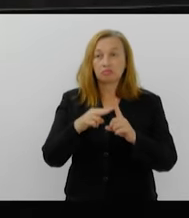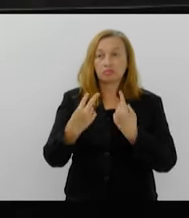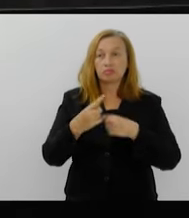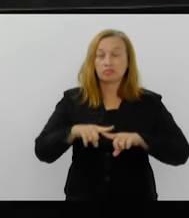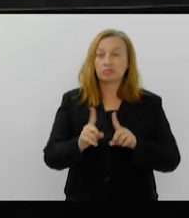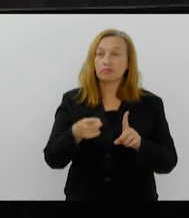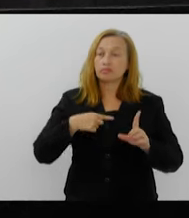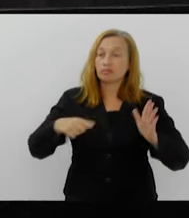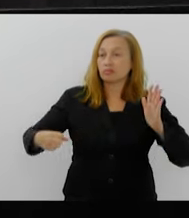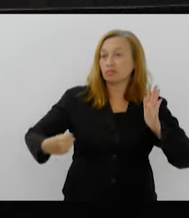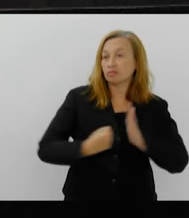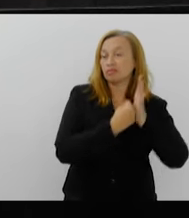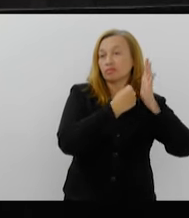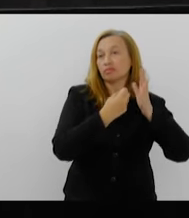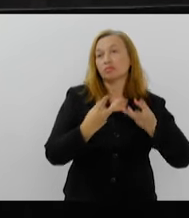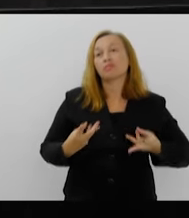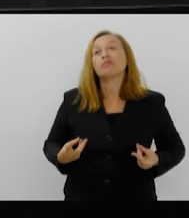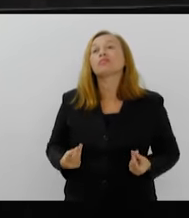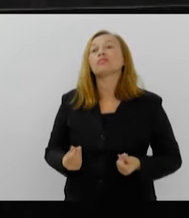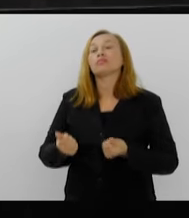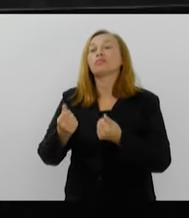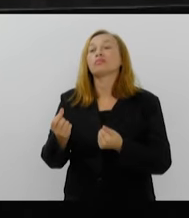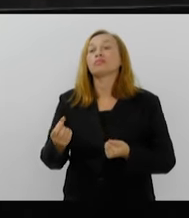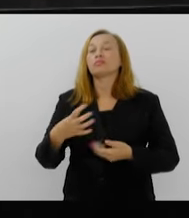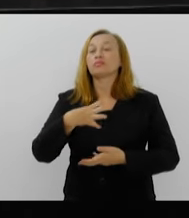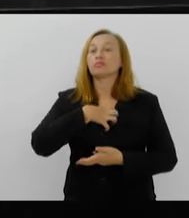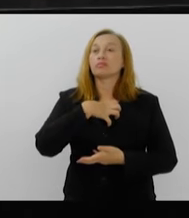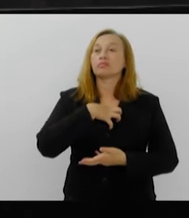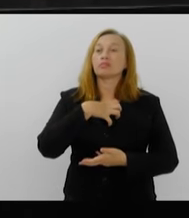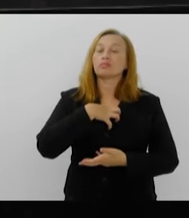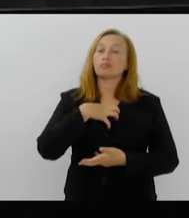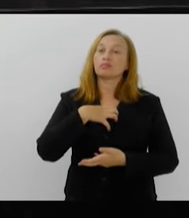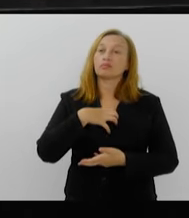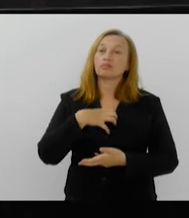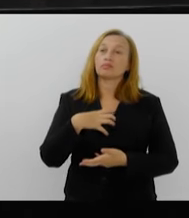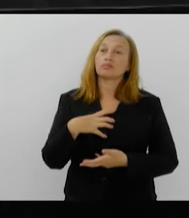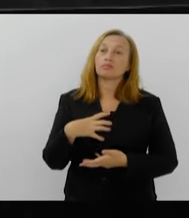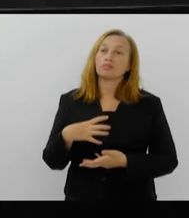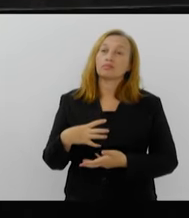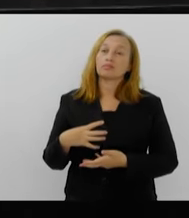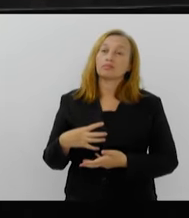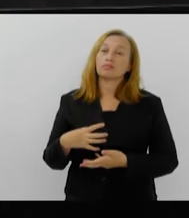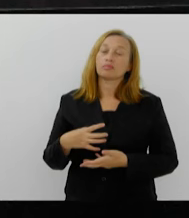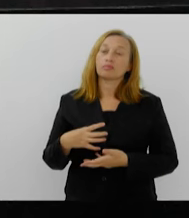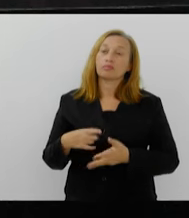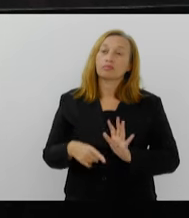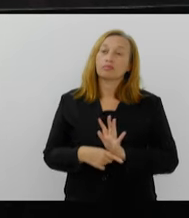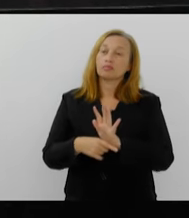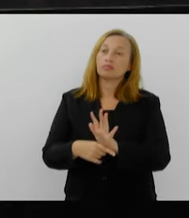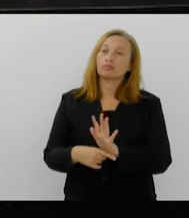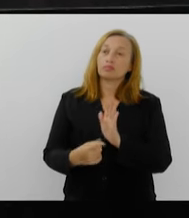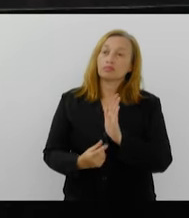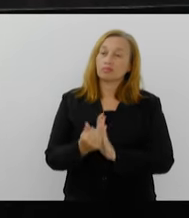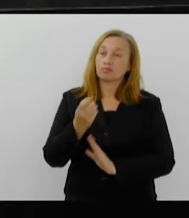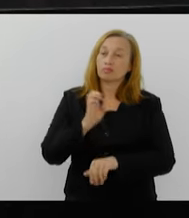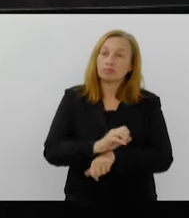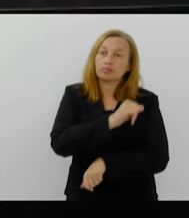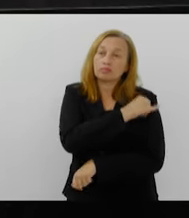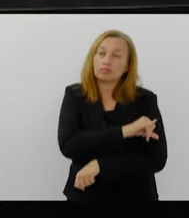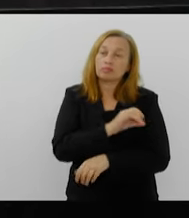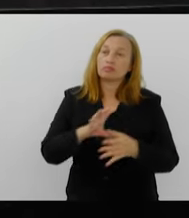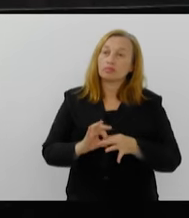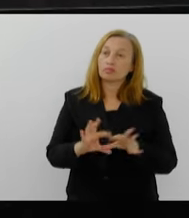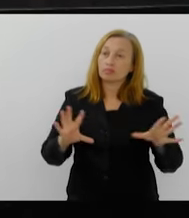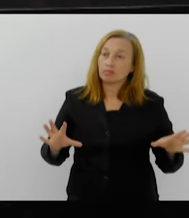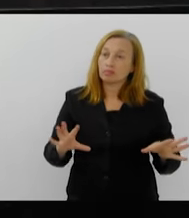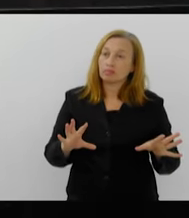um impacto sensível no sentido de recompor não só o orçamento do Estado do Rio de Janeiro, mas permitir